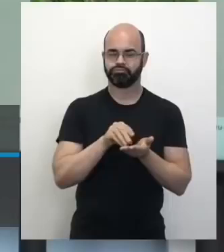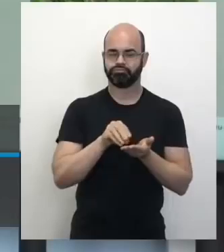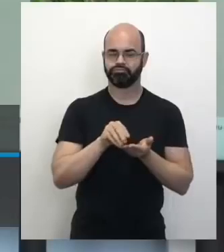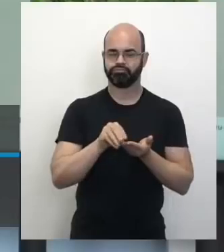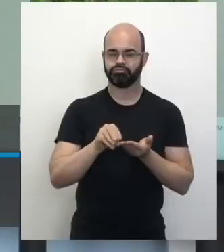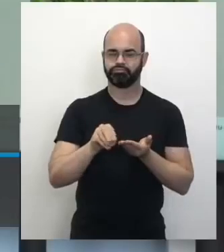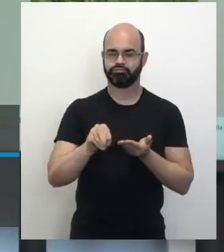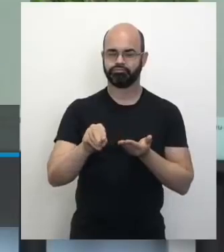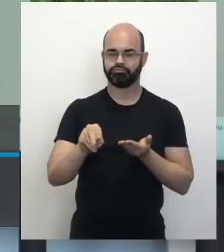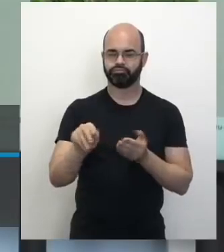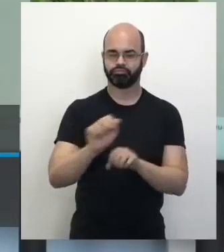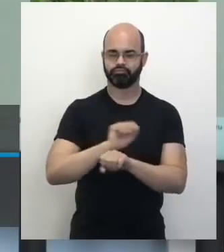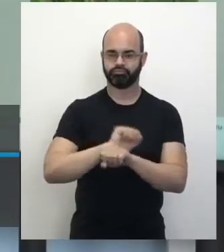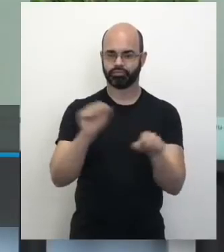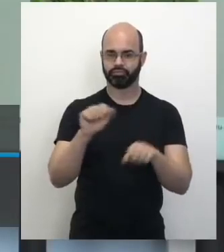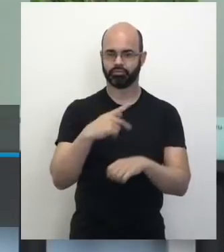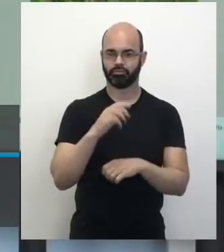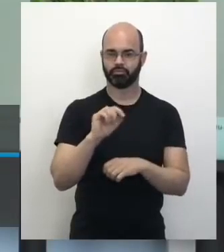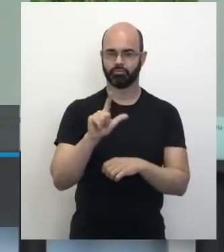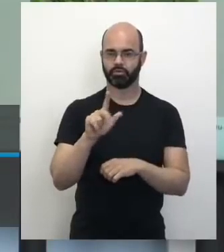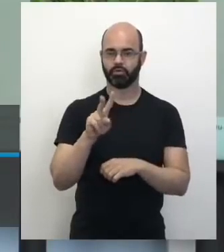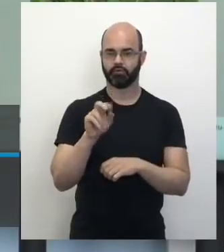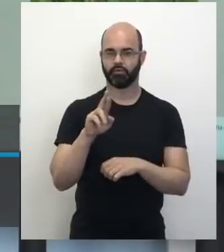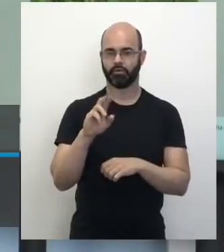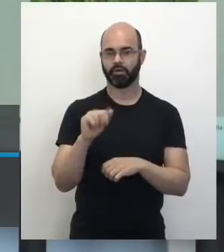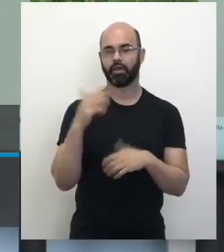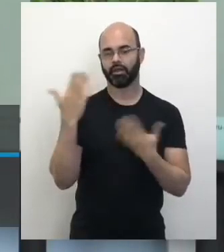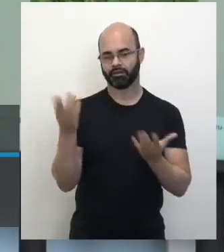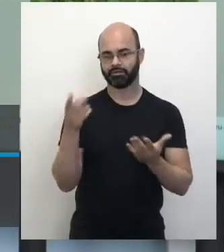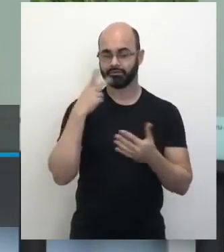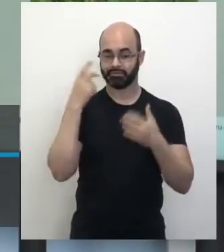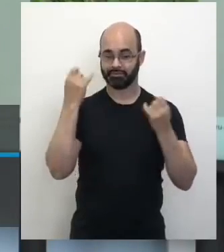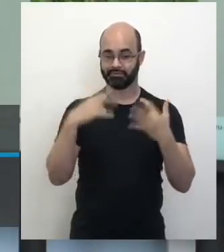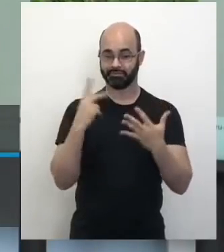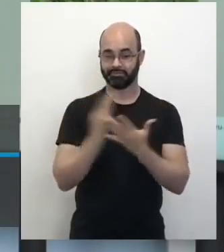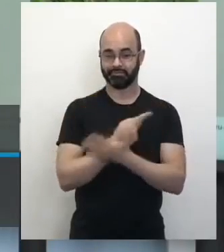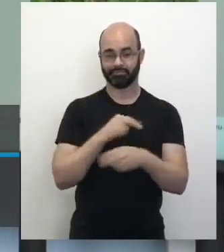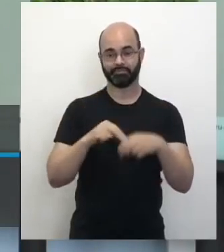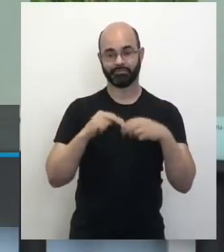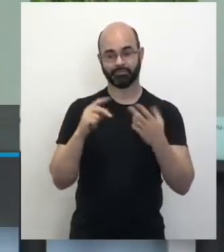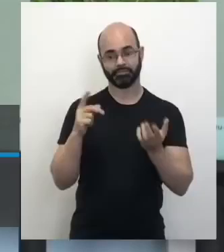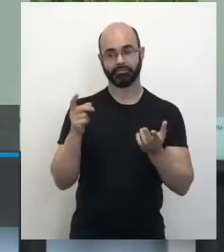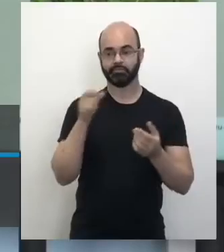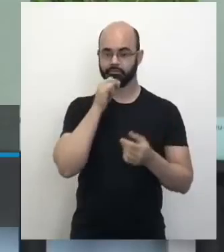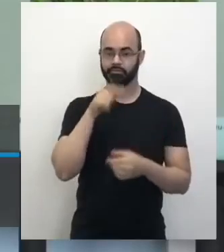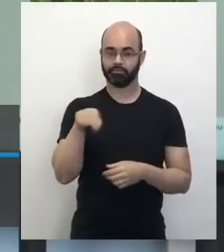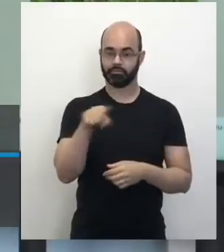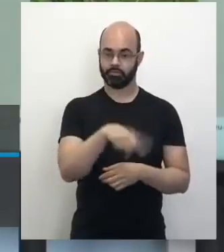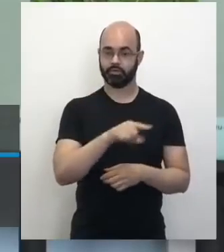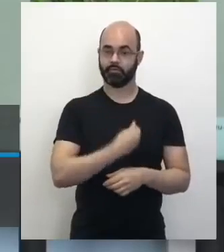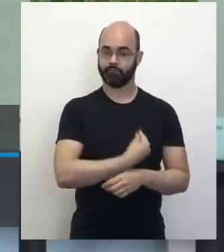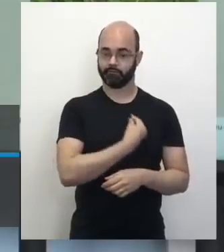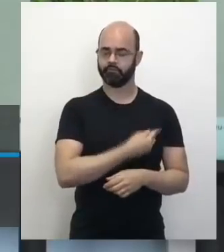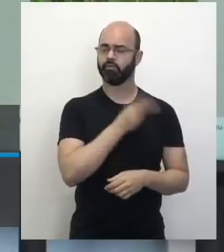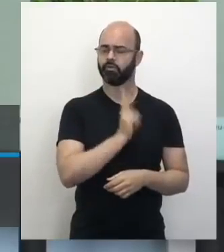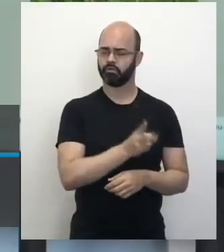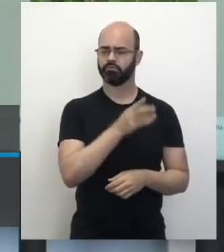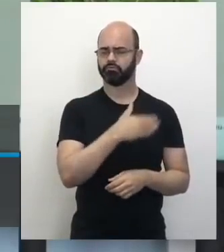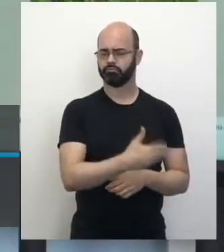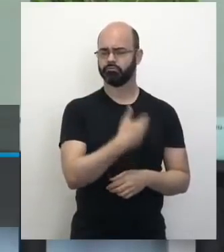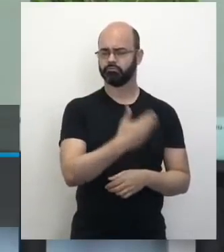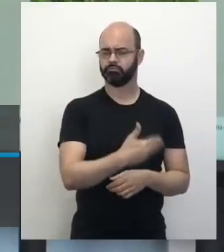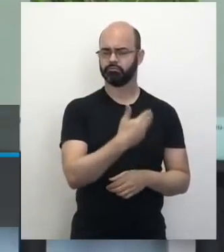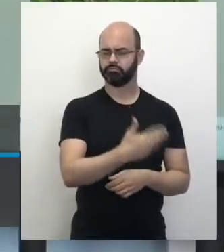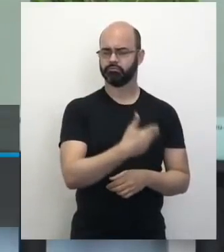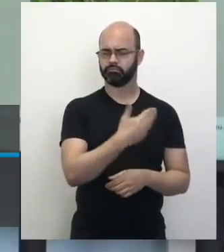territórios, aí se dá o direito aí do uso e fruto da terra, né, enquanto eles estiverem lá vivos, né, se multiplicando, eles têm o direito ao